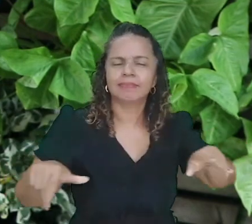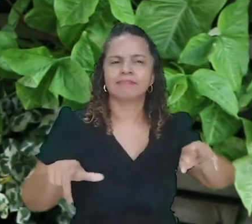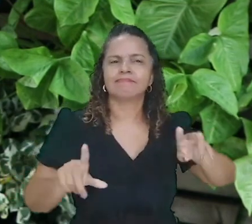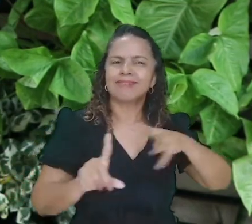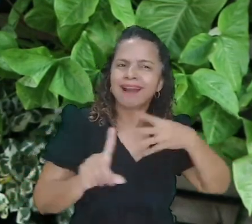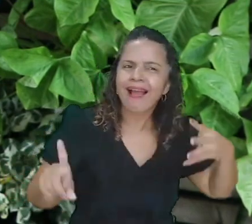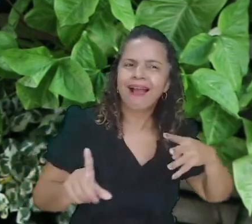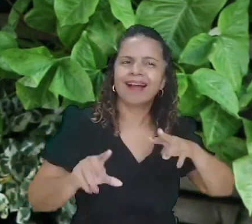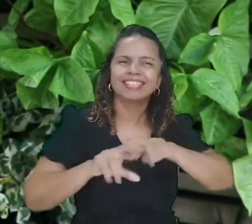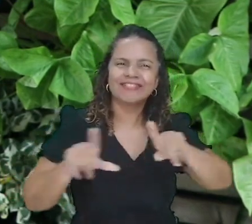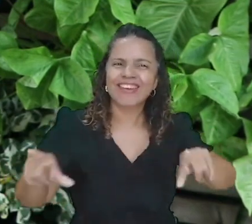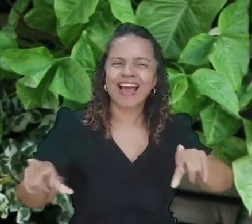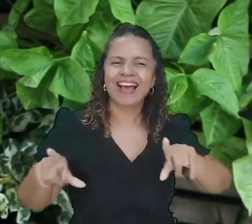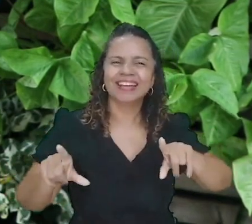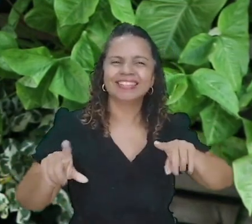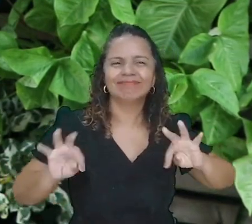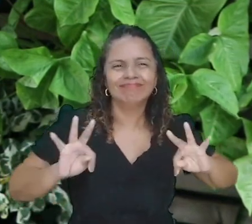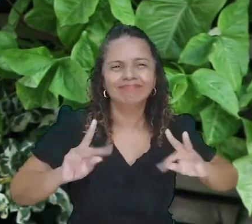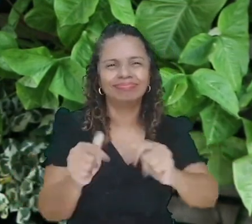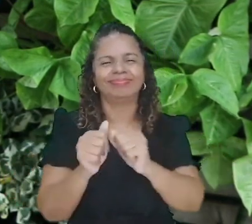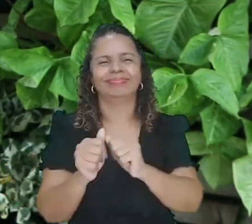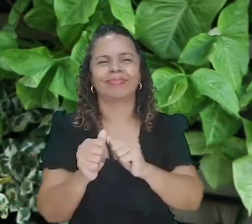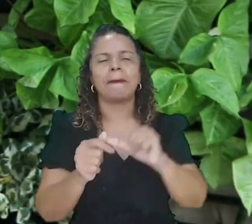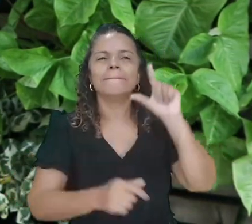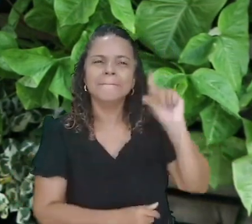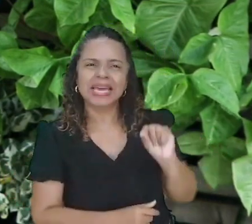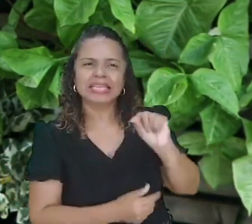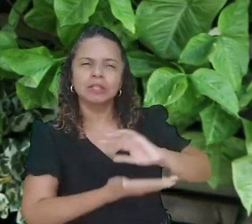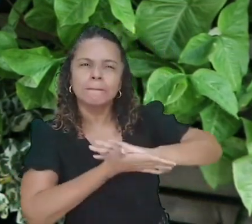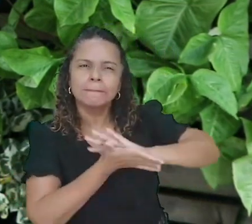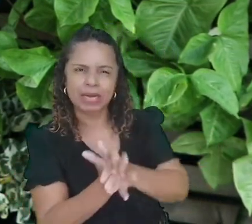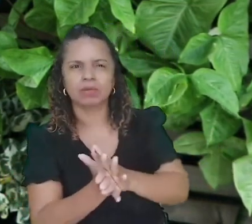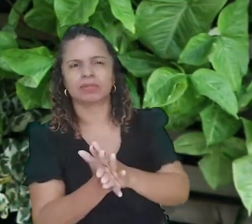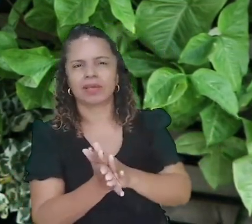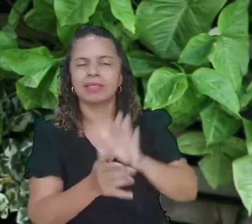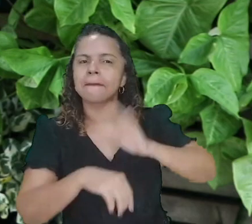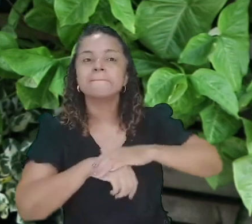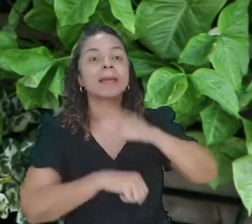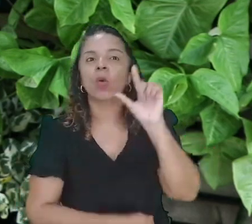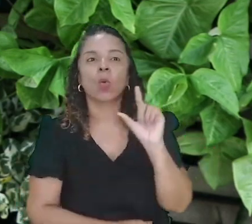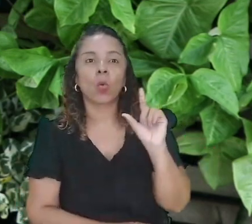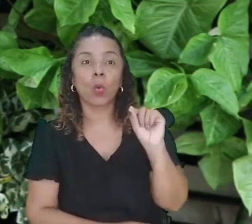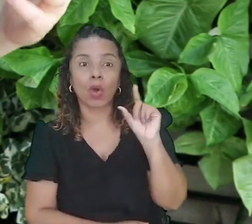uma sociedade mais plural, mais diversa e com menos preconceito e